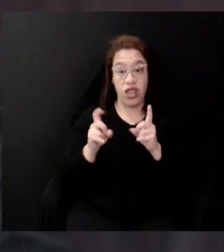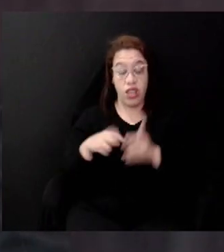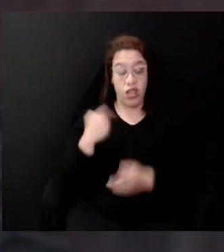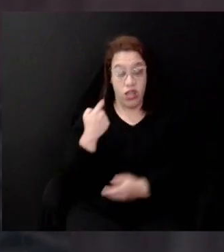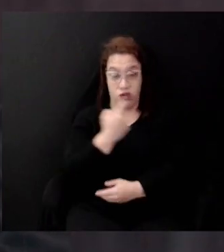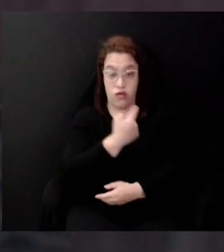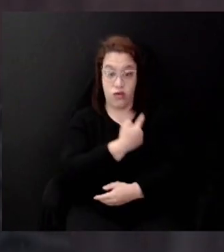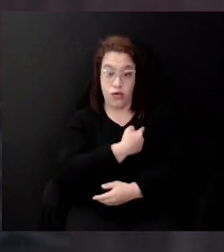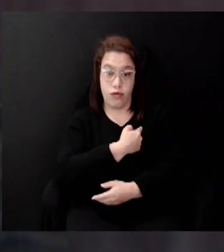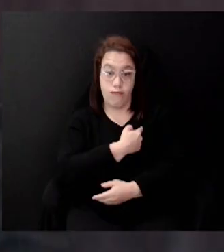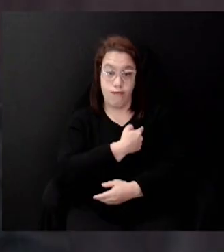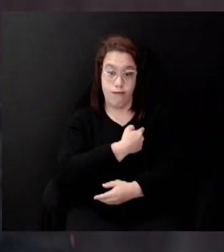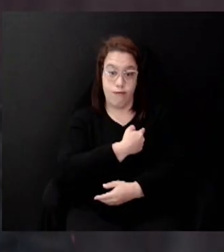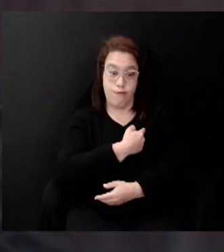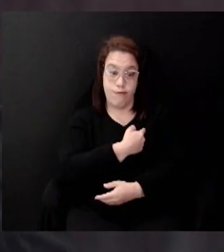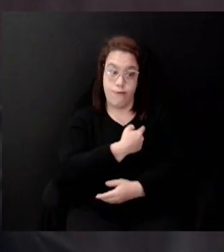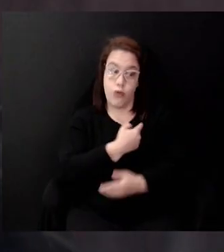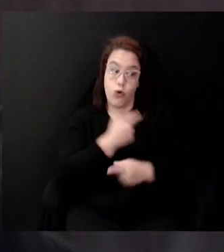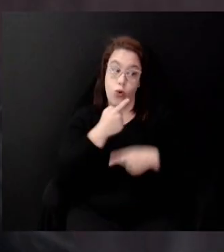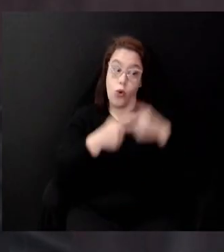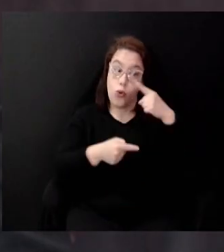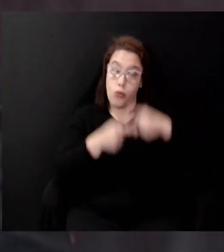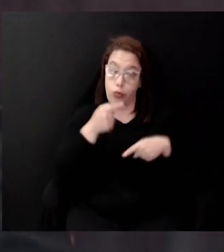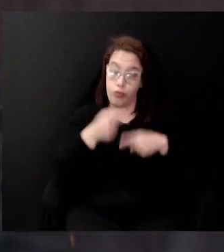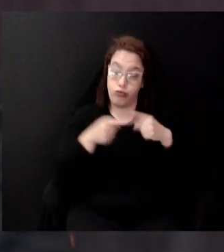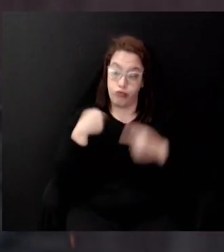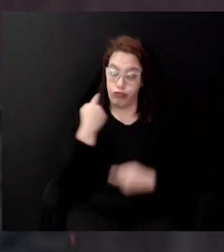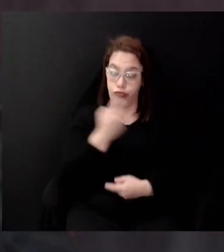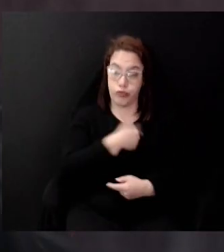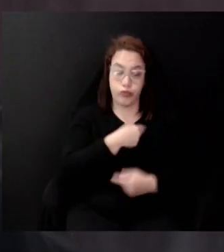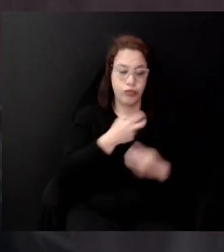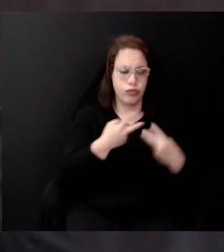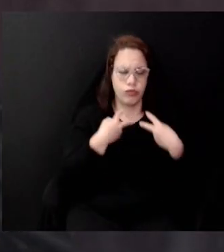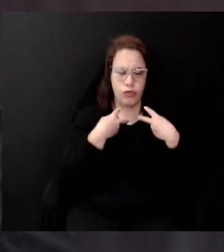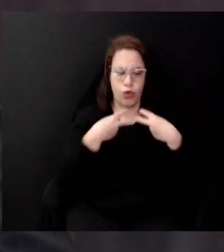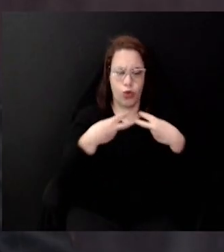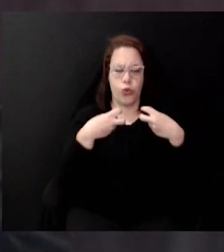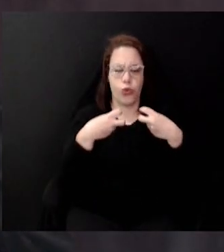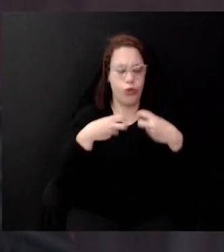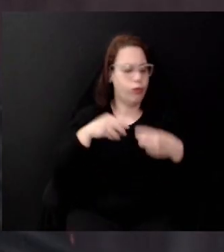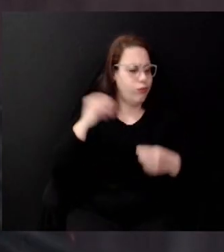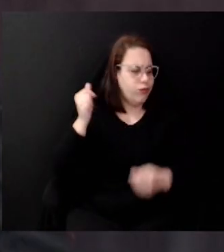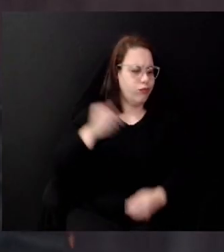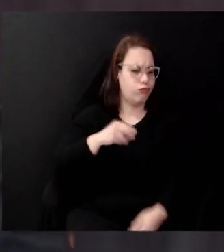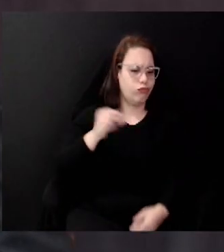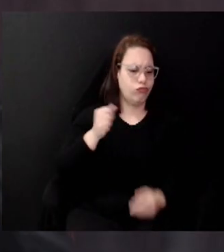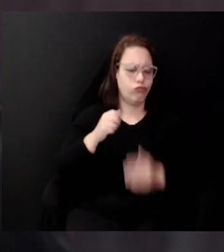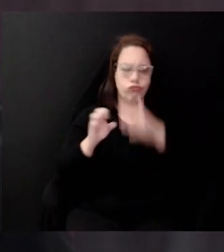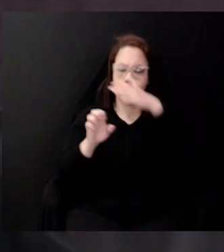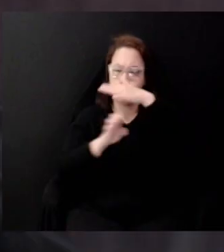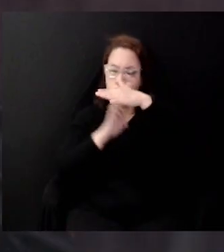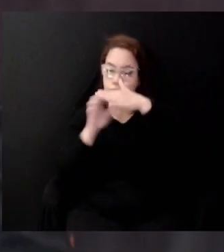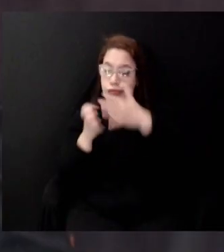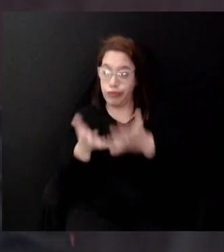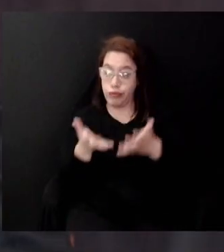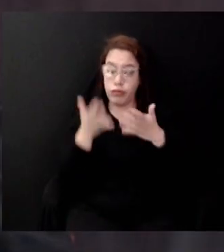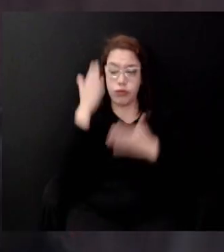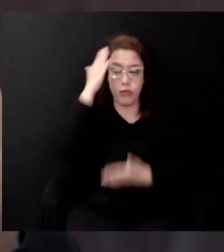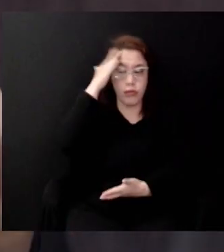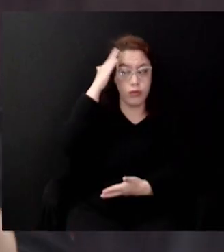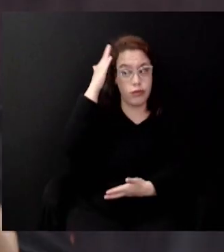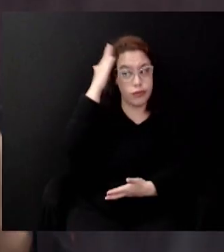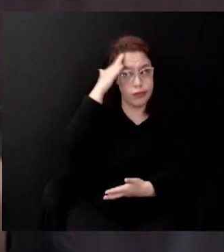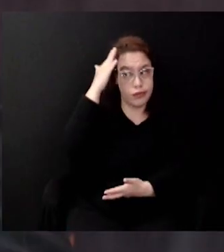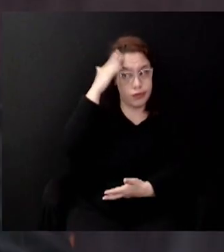produto. Uhum. Então, nós somos observados o tempo todo, as empresas querem saber mais de nós